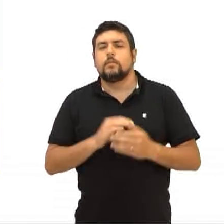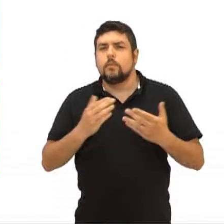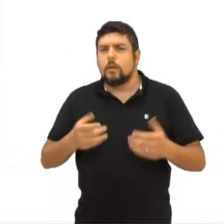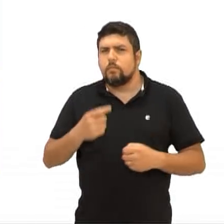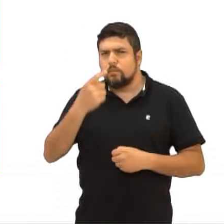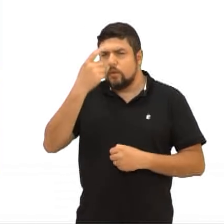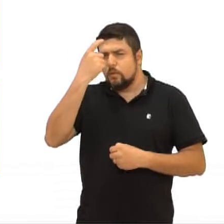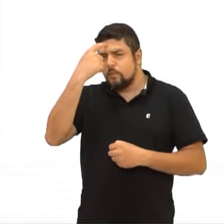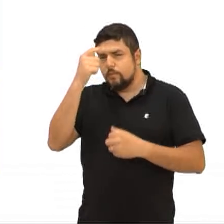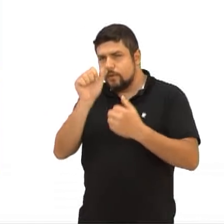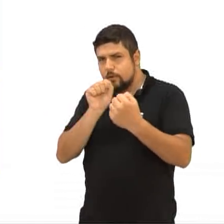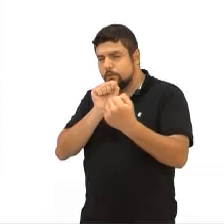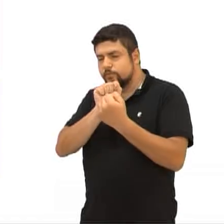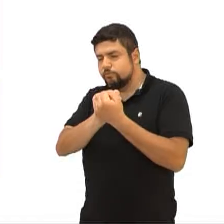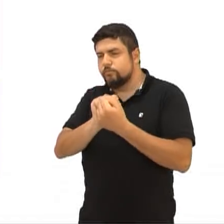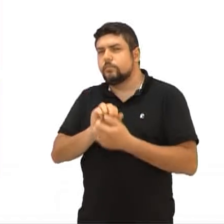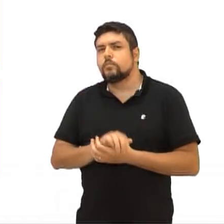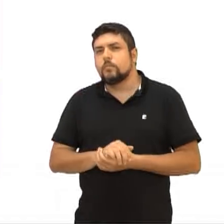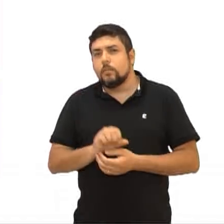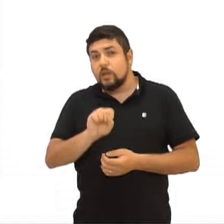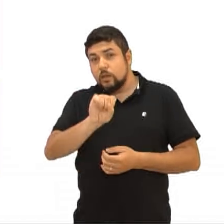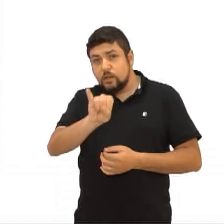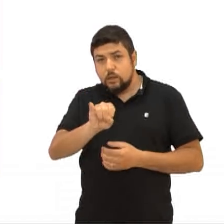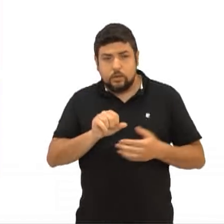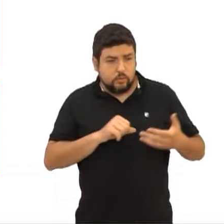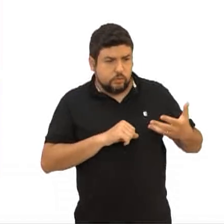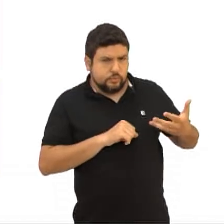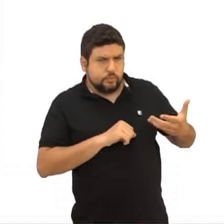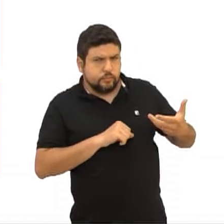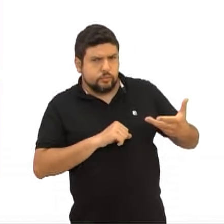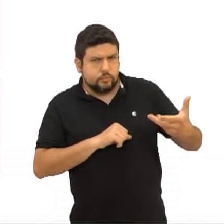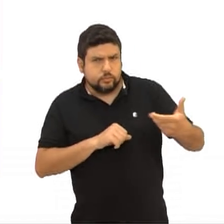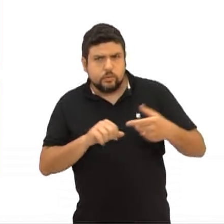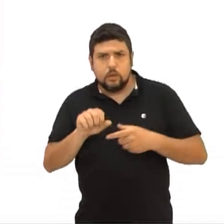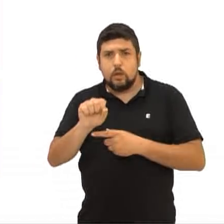junto aqui. Se a velocidade média desse avião é